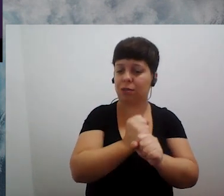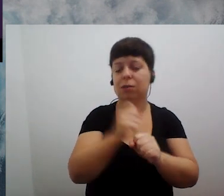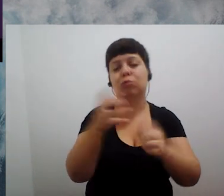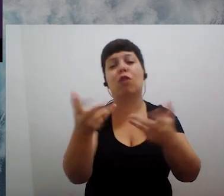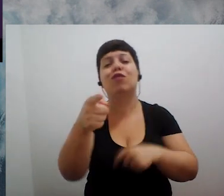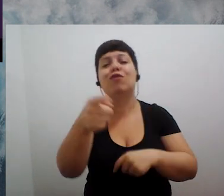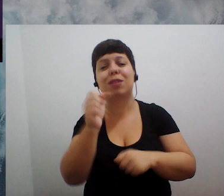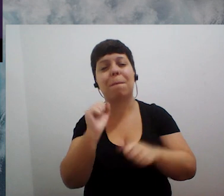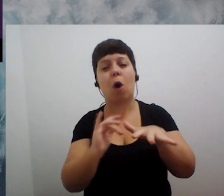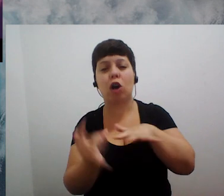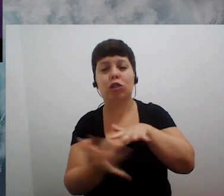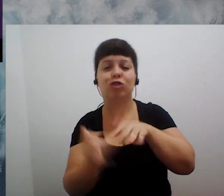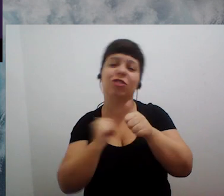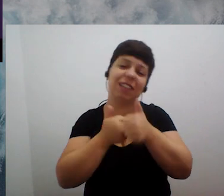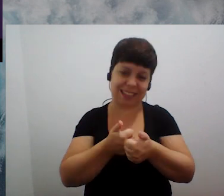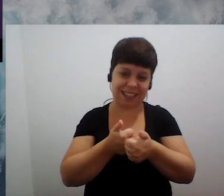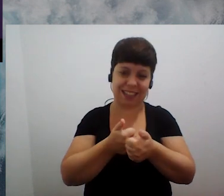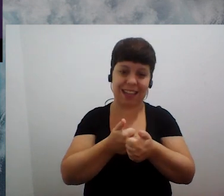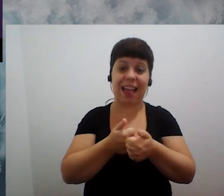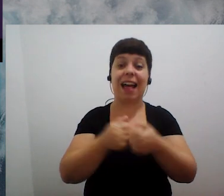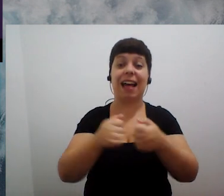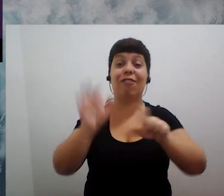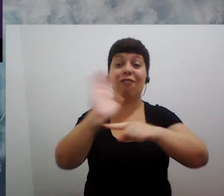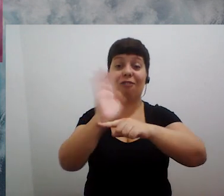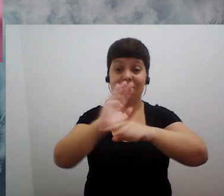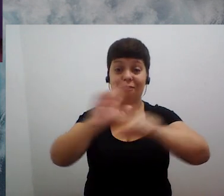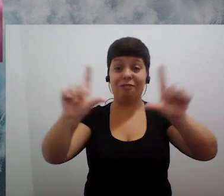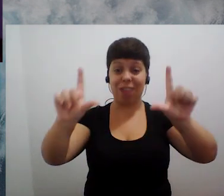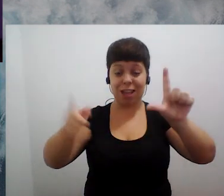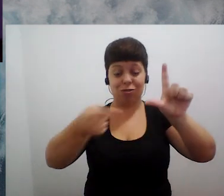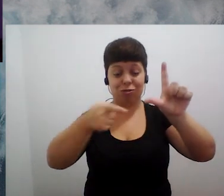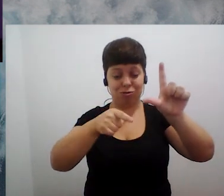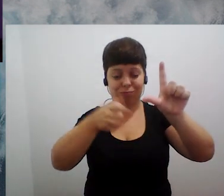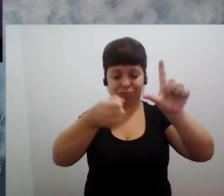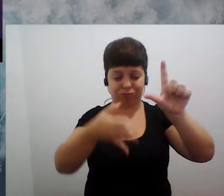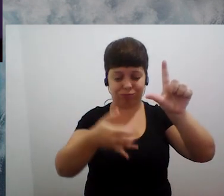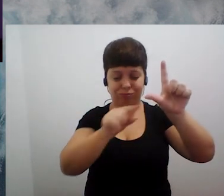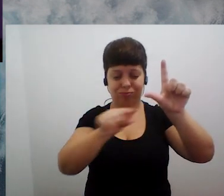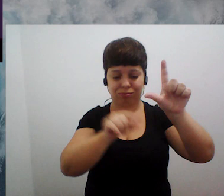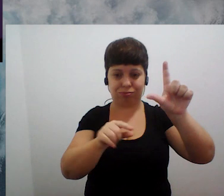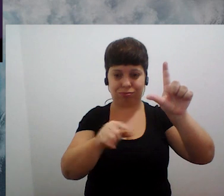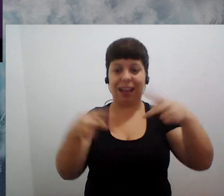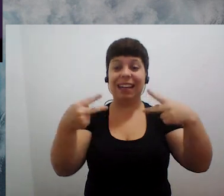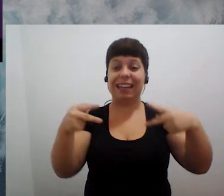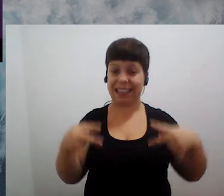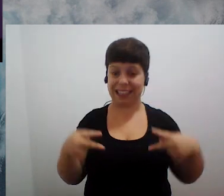convido vocês a visitar nossas páginas e a nos seguir nas redes sociais. Vou deixar os links aqui embaixo na descrição do